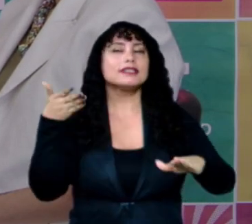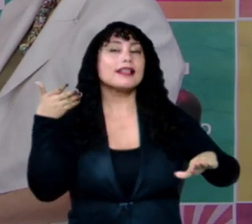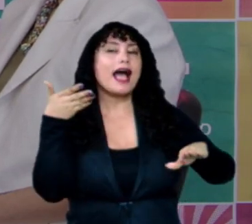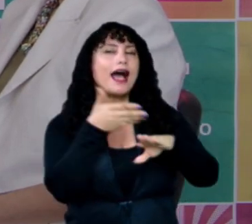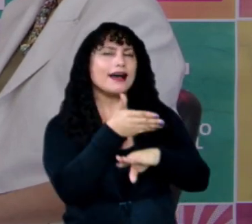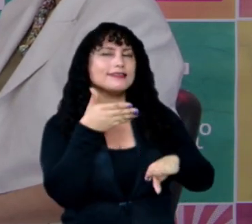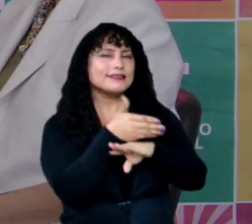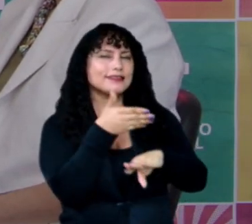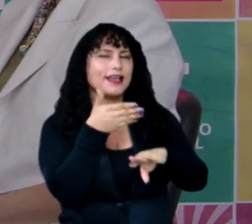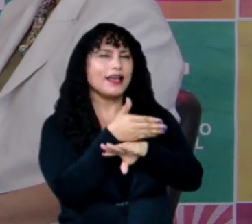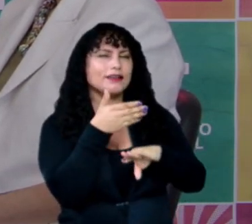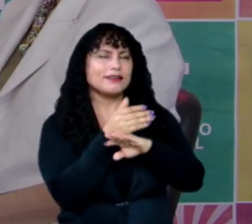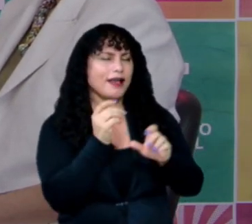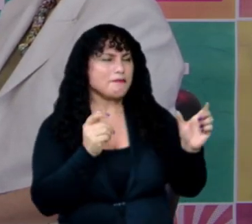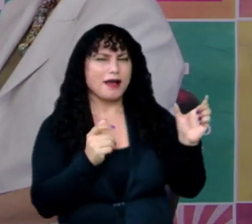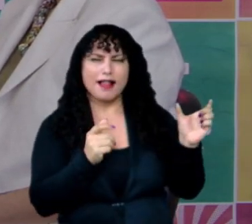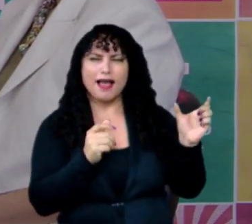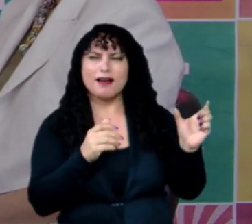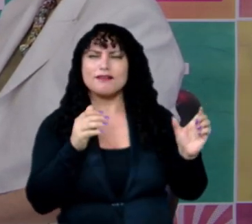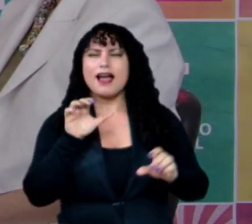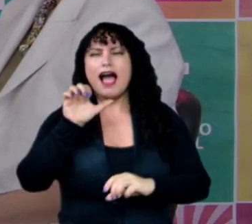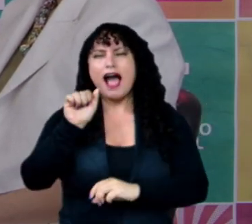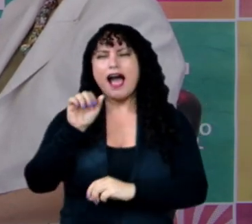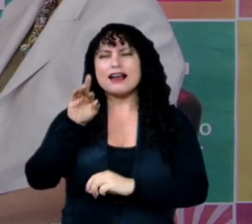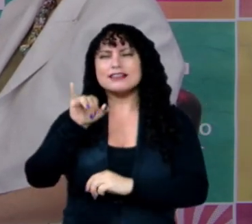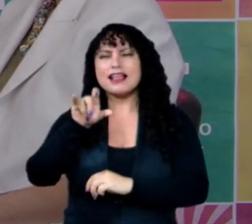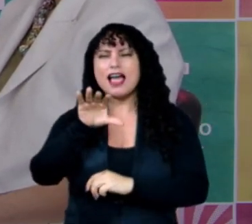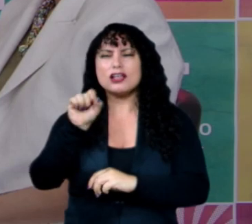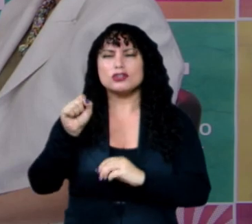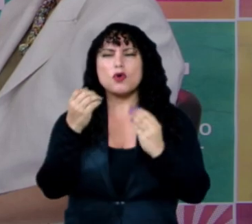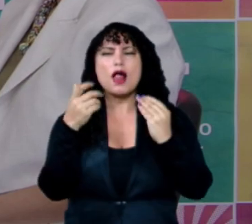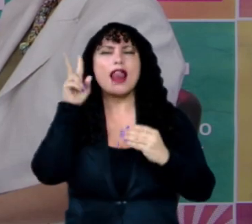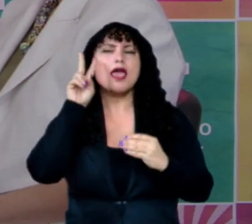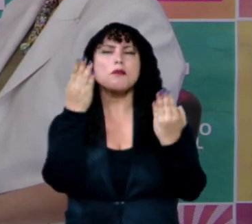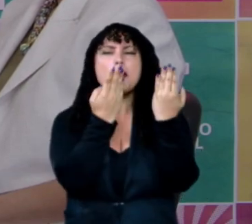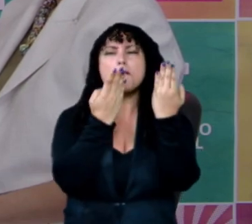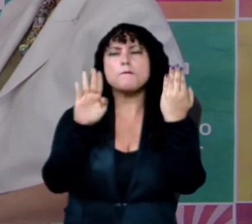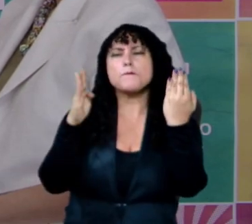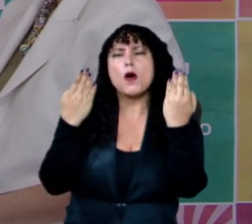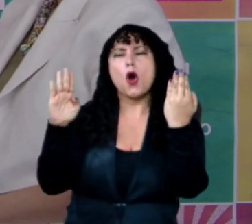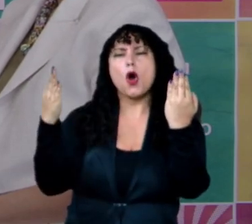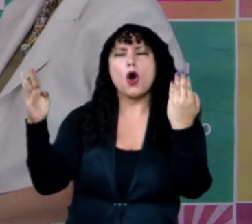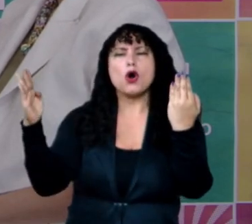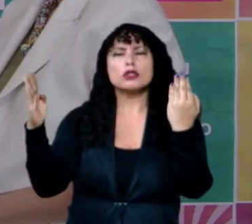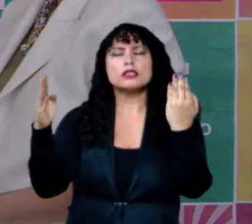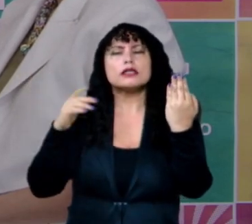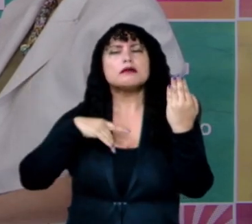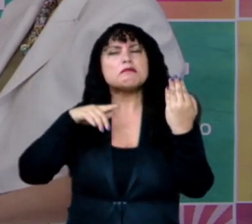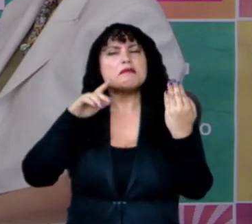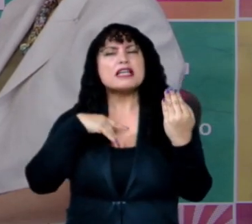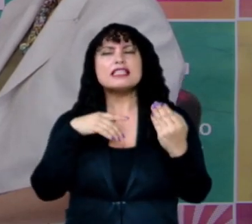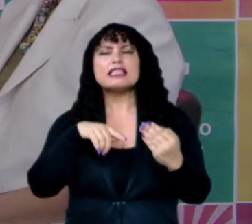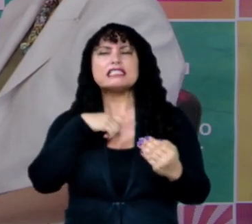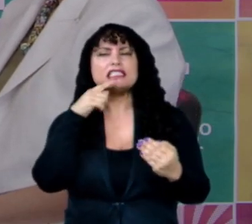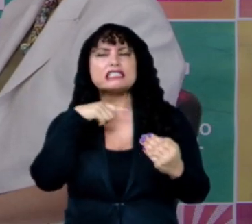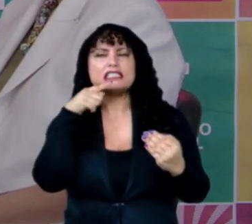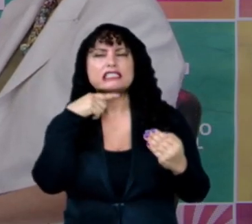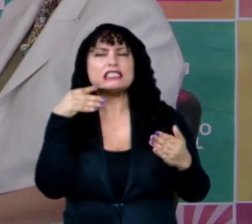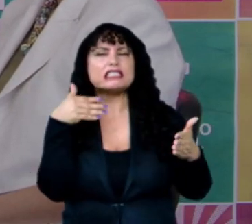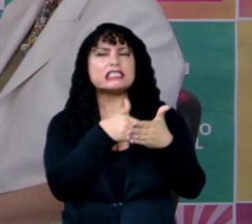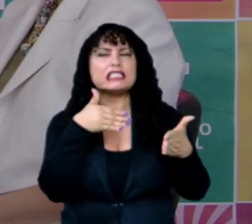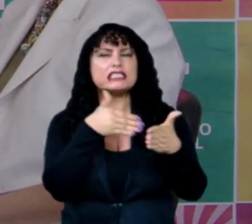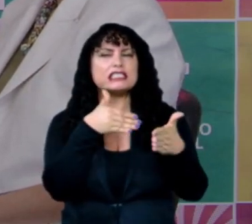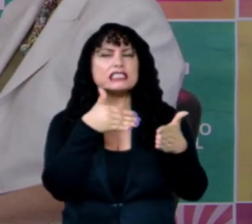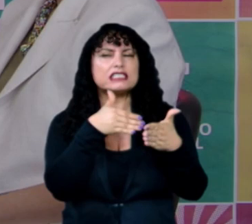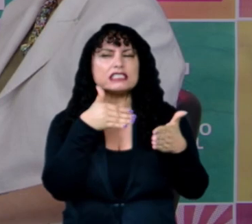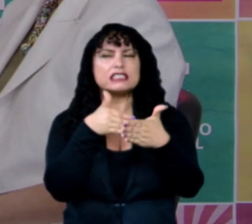acesso. Porque a palavra acesso lembra uma porta que está se abrindo e, ao mesmo tempo, nem todos parece que conseguem hoje em dia entrar